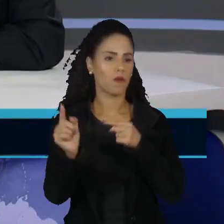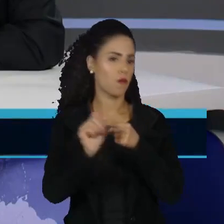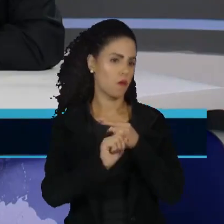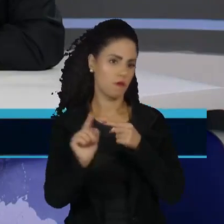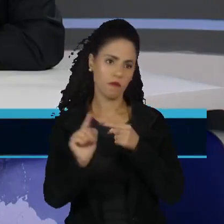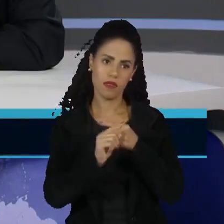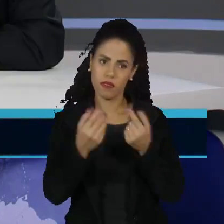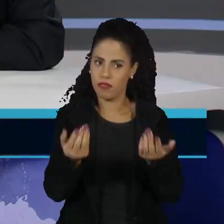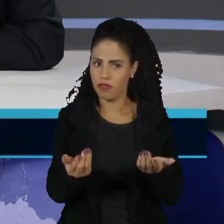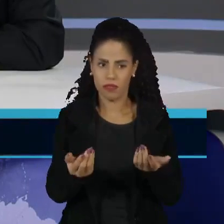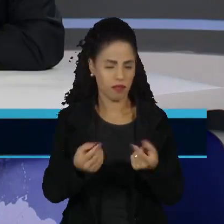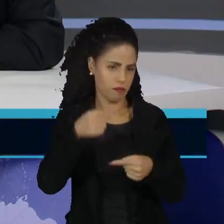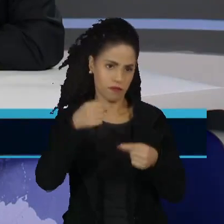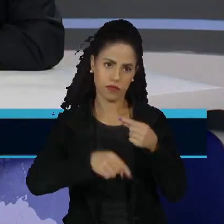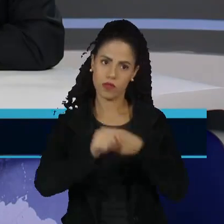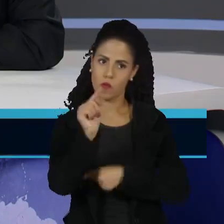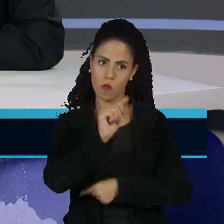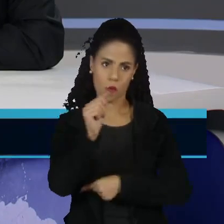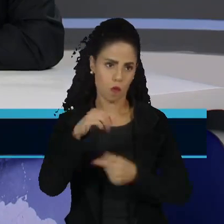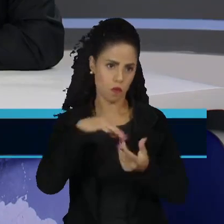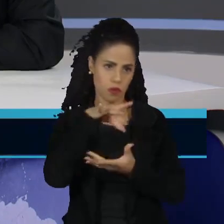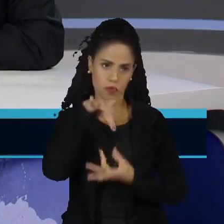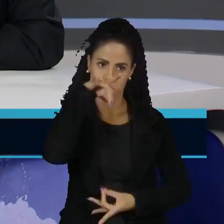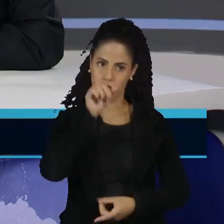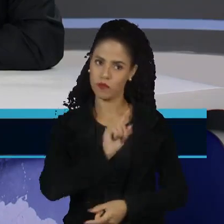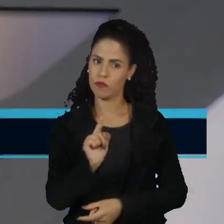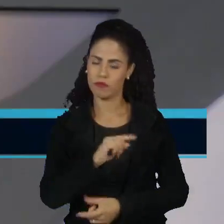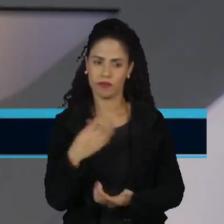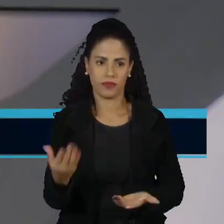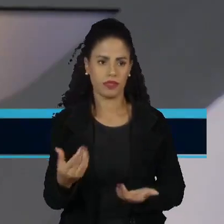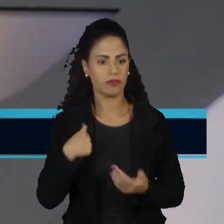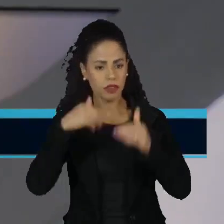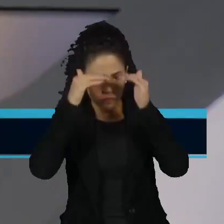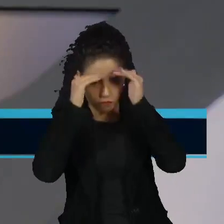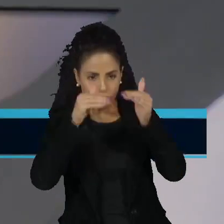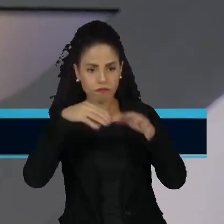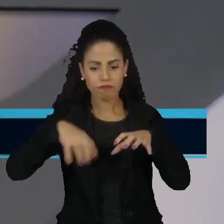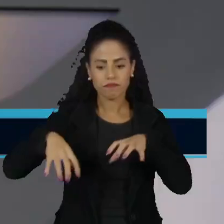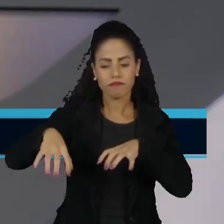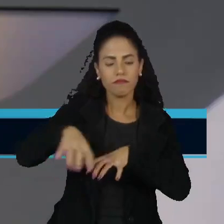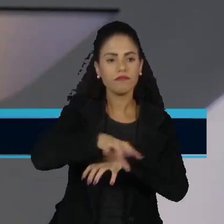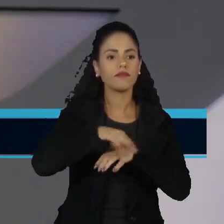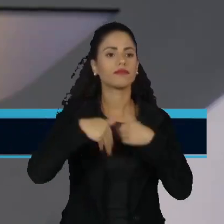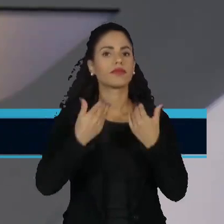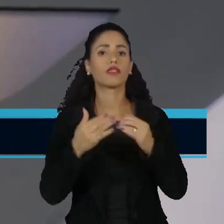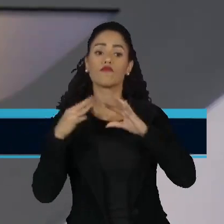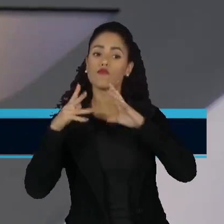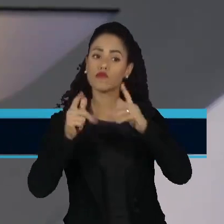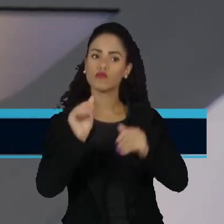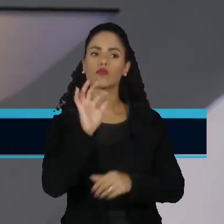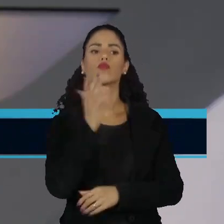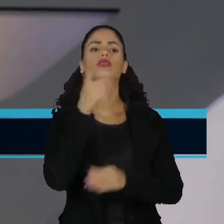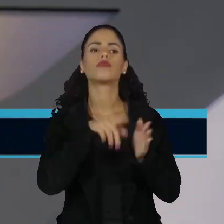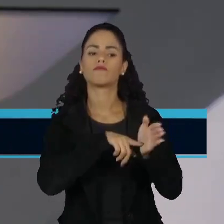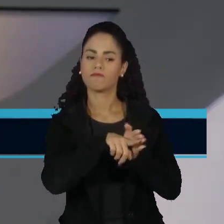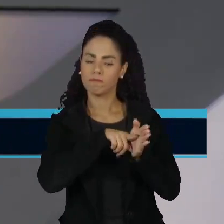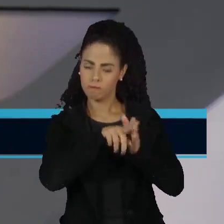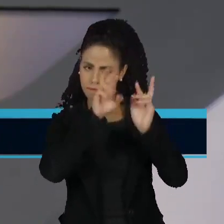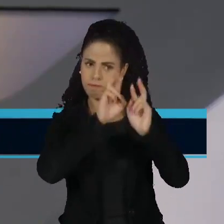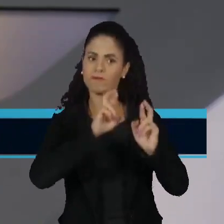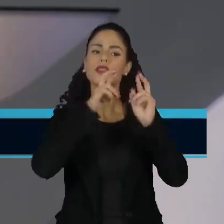de Estado democrático de direito, né? E de respeito às instituições. Então, tudo isso precisa ser apurado,